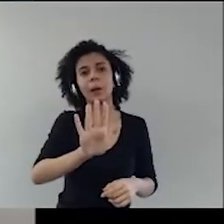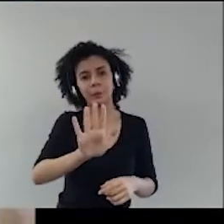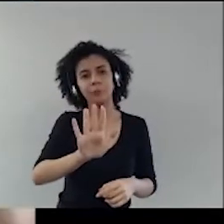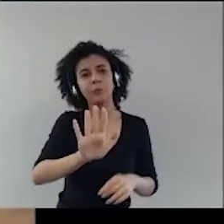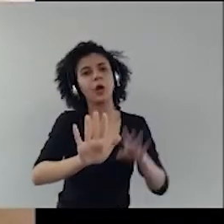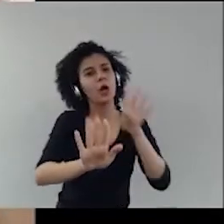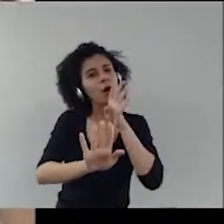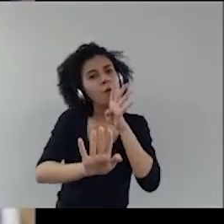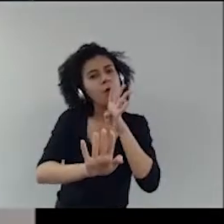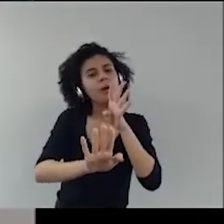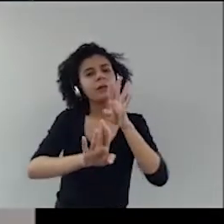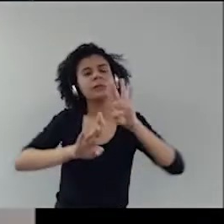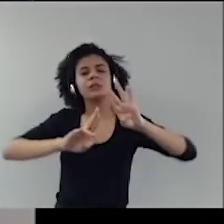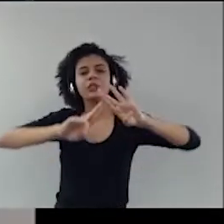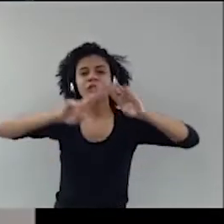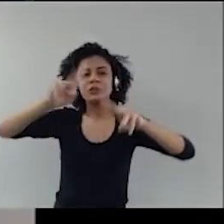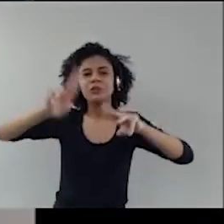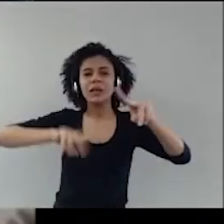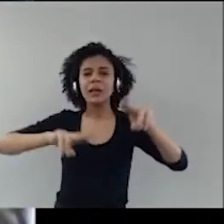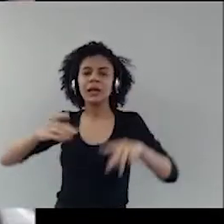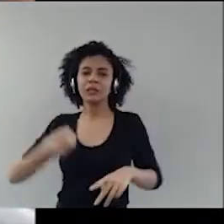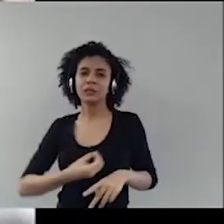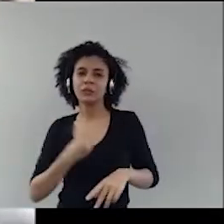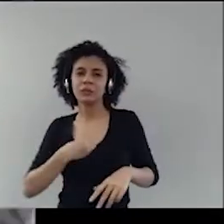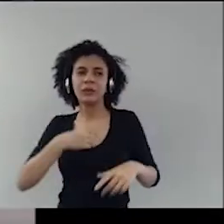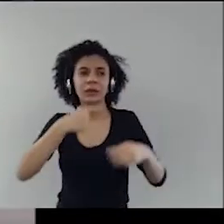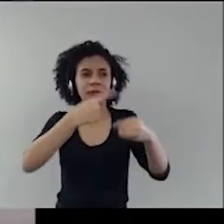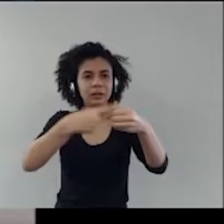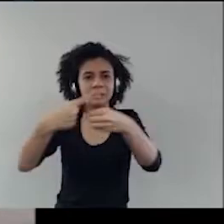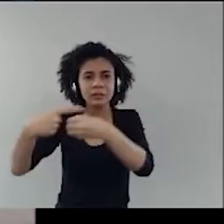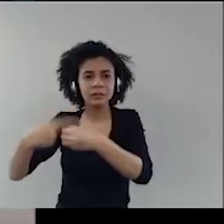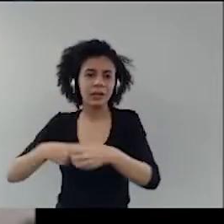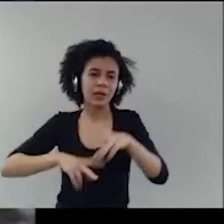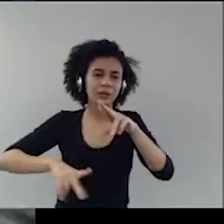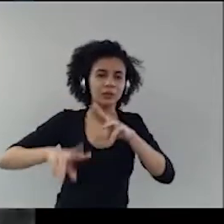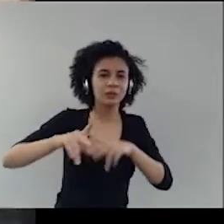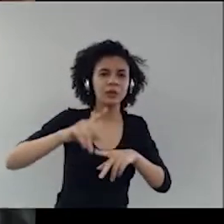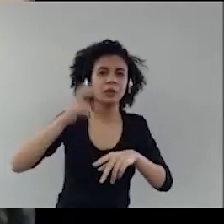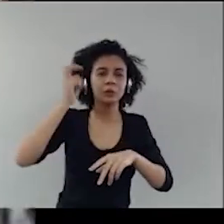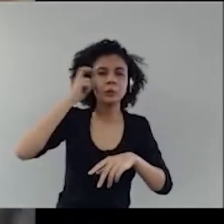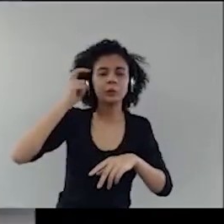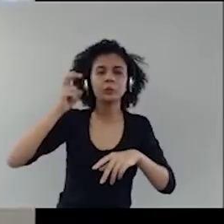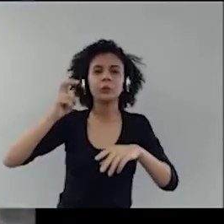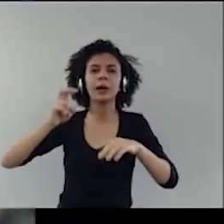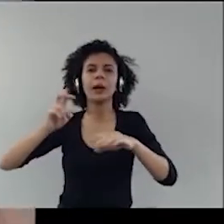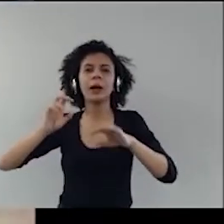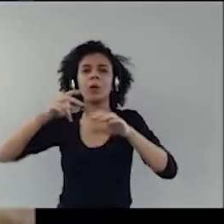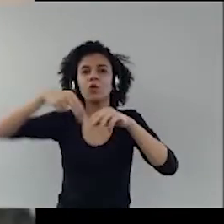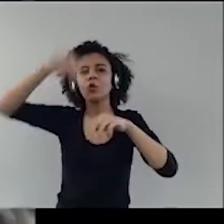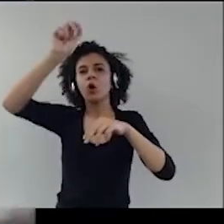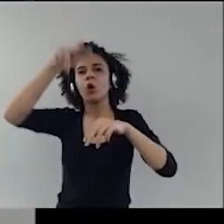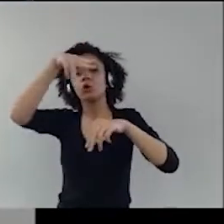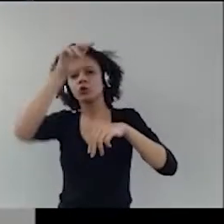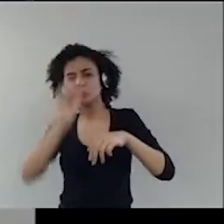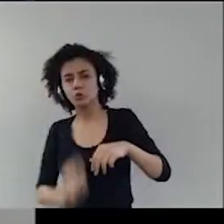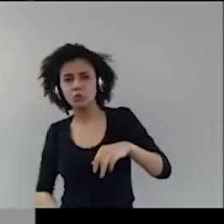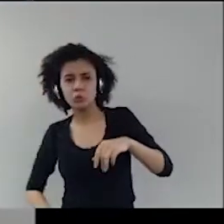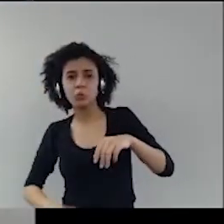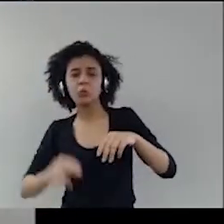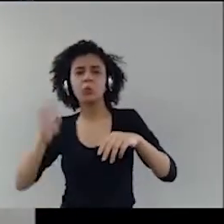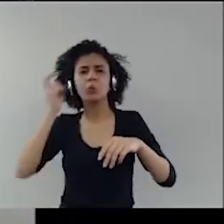as realidades são completamente diferentes, os núcleos urbanos são diferentes dos núcleos do norte, do sul,